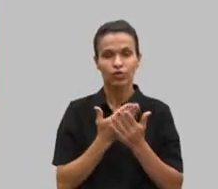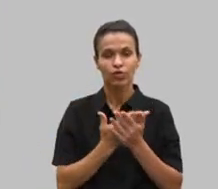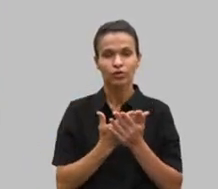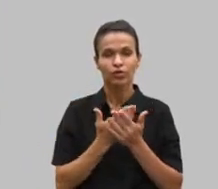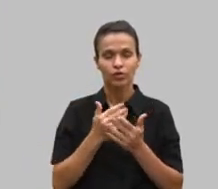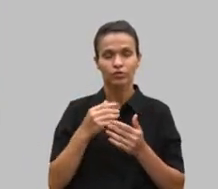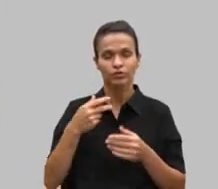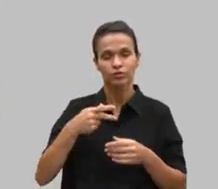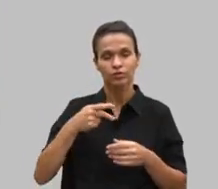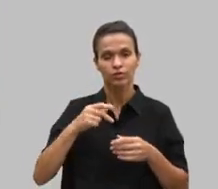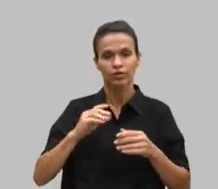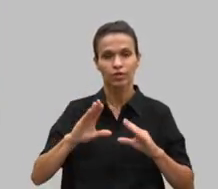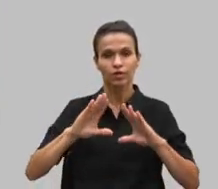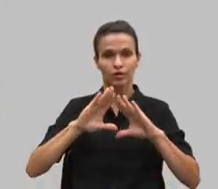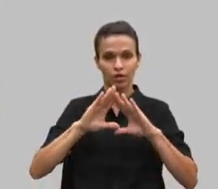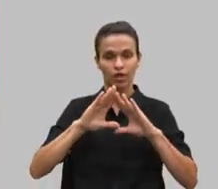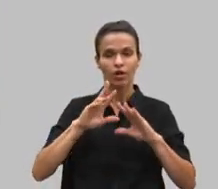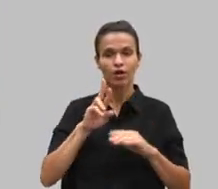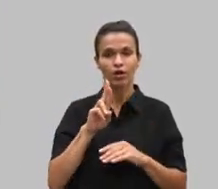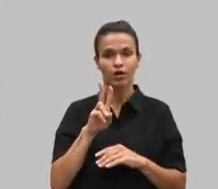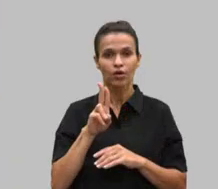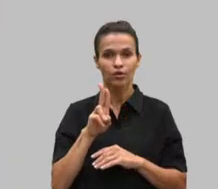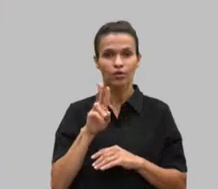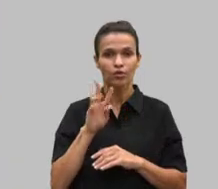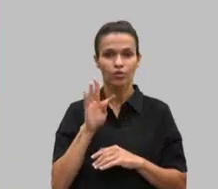Rute de Castro